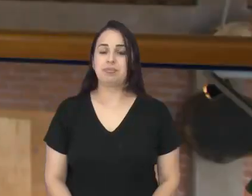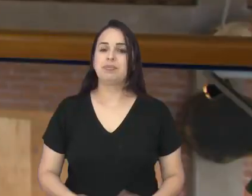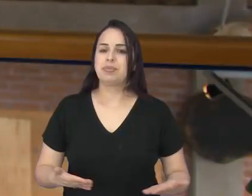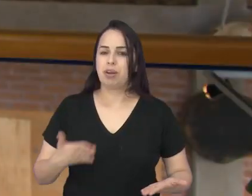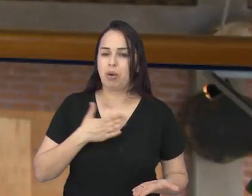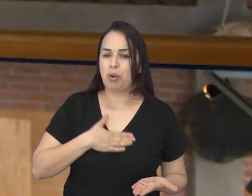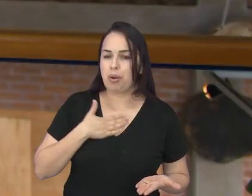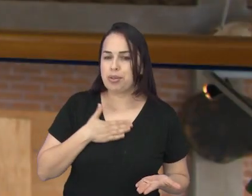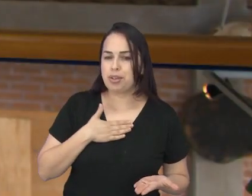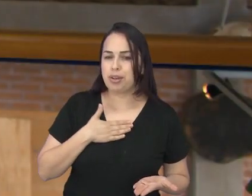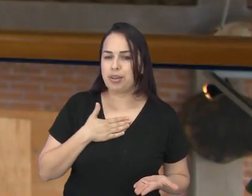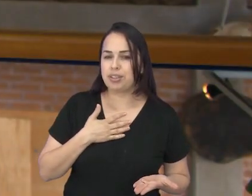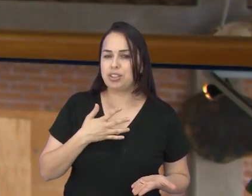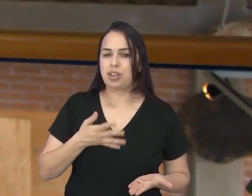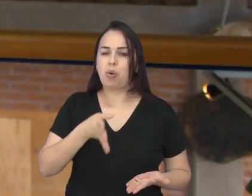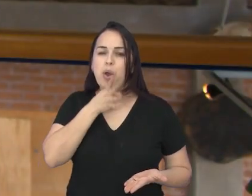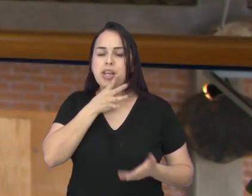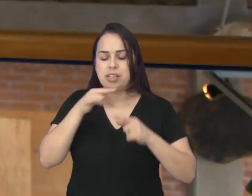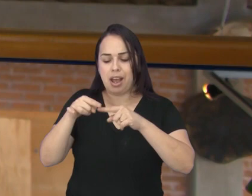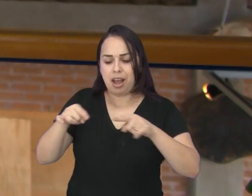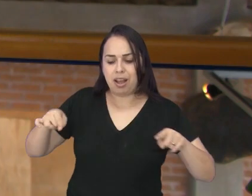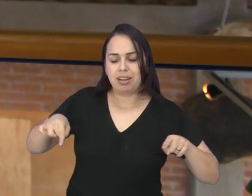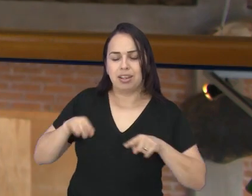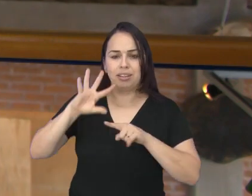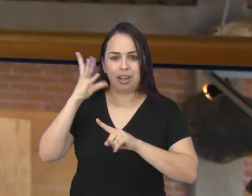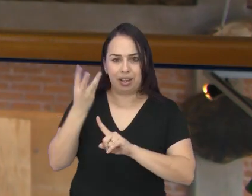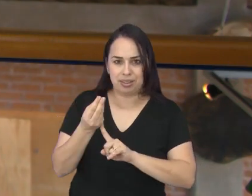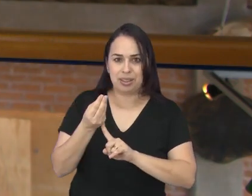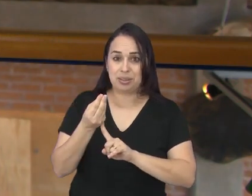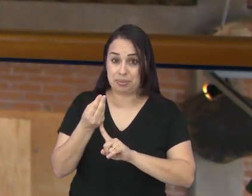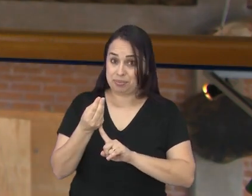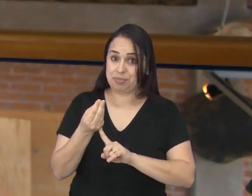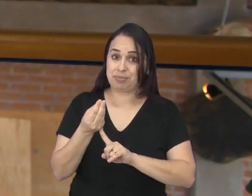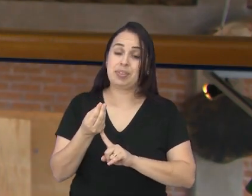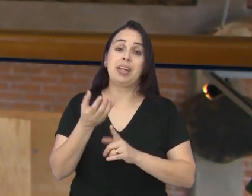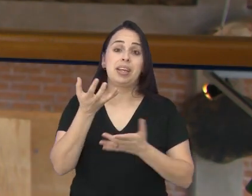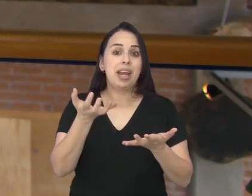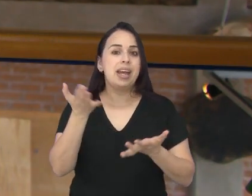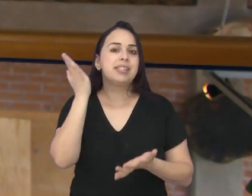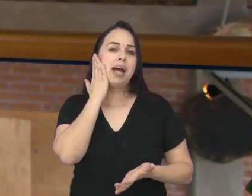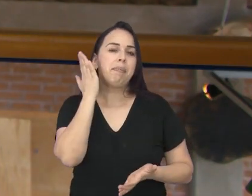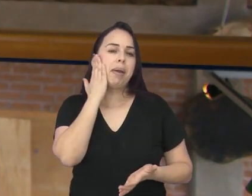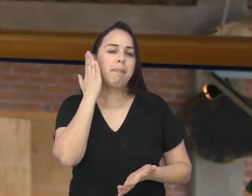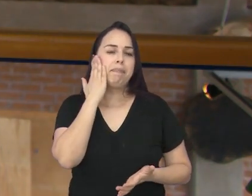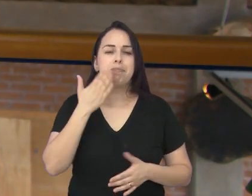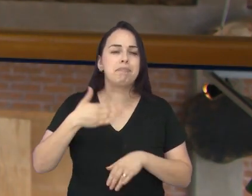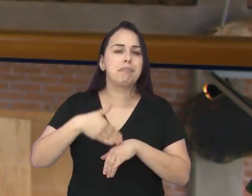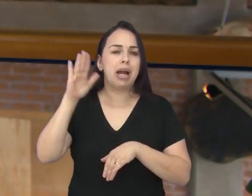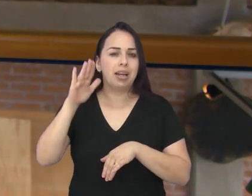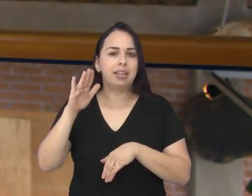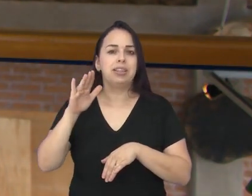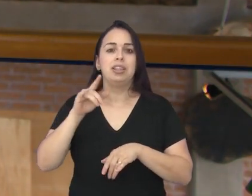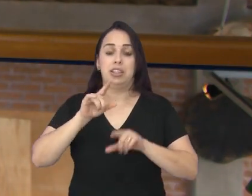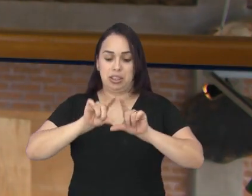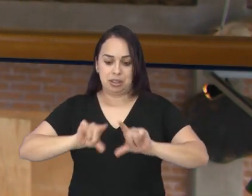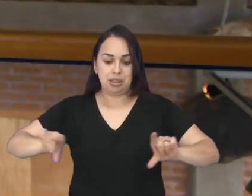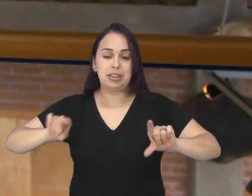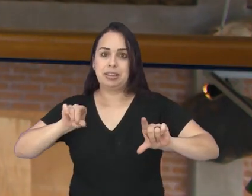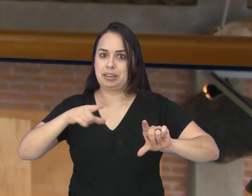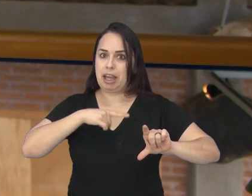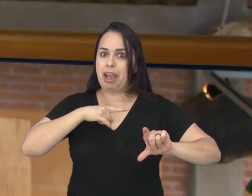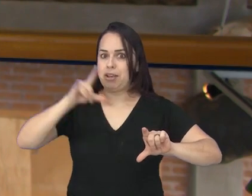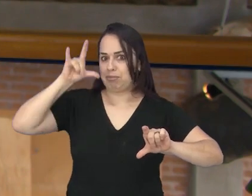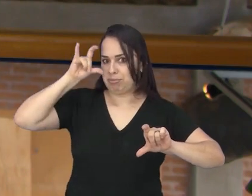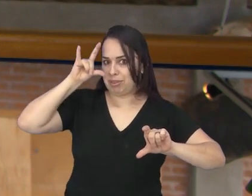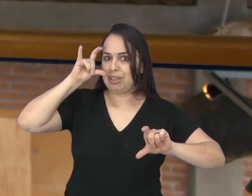E aí, gostou de conhecer o Complexo de Arte e Cultura Detzer Santa Clara? Se você quiser saber tudo que está rolando por aqui, a gente passou a rede social